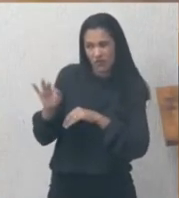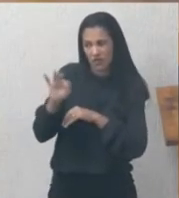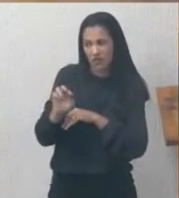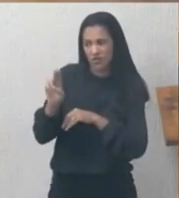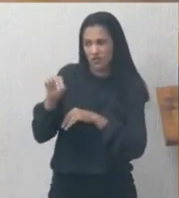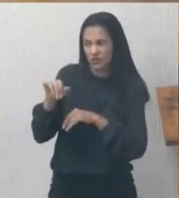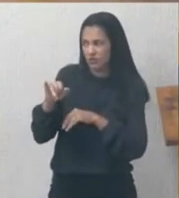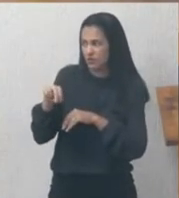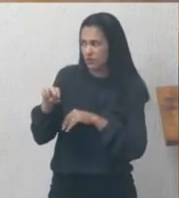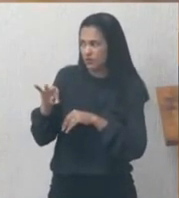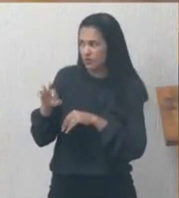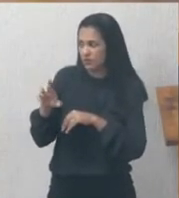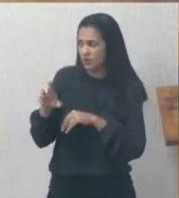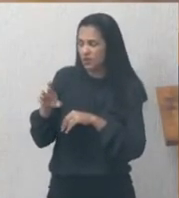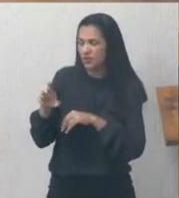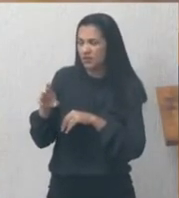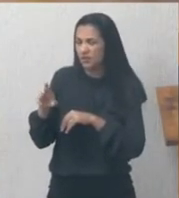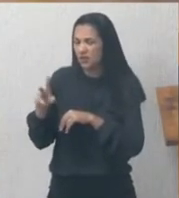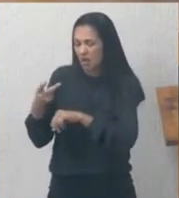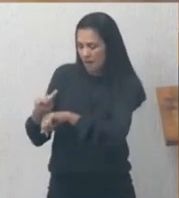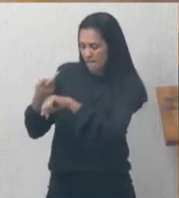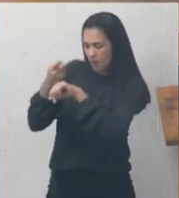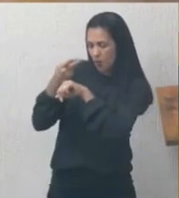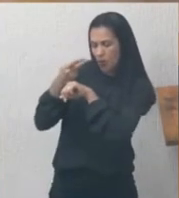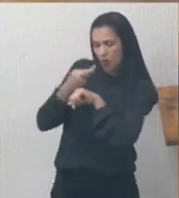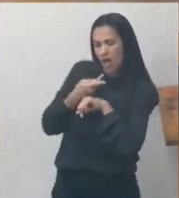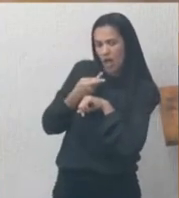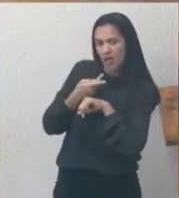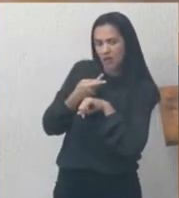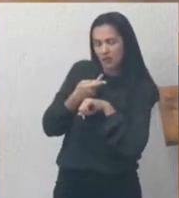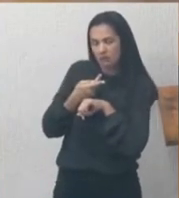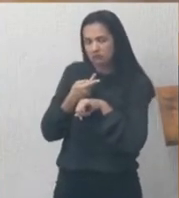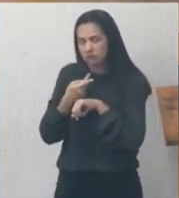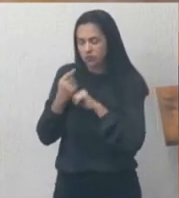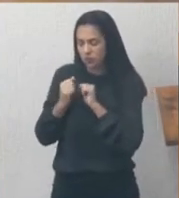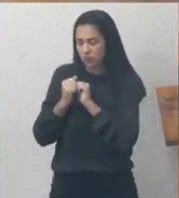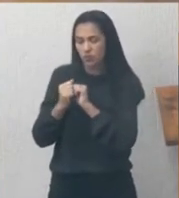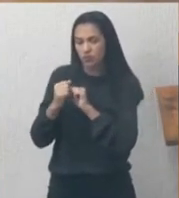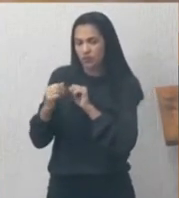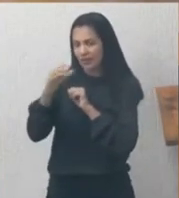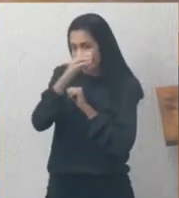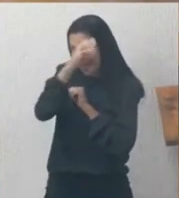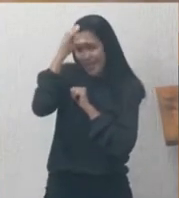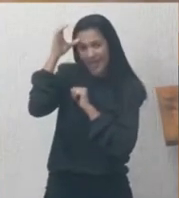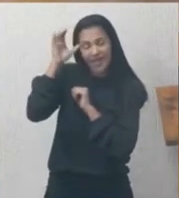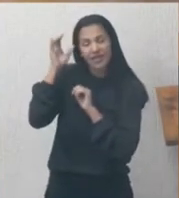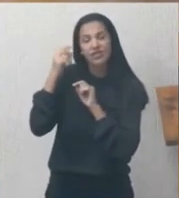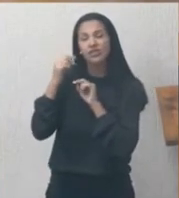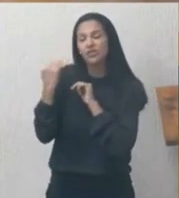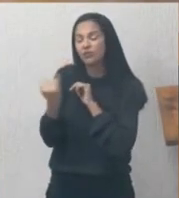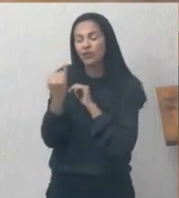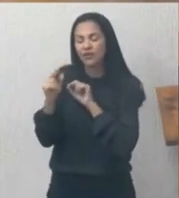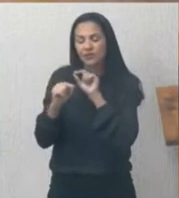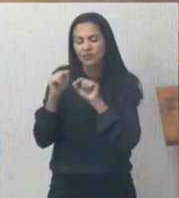vai é contratado Ou procurado para uma reunião junto a um cliente é importante a gente investigar de